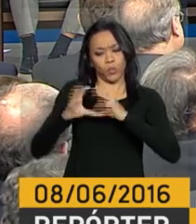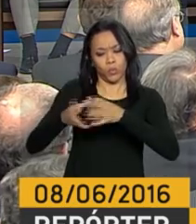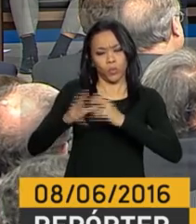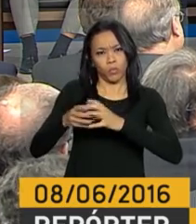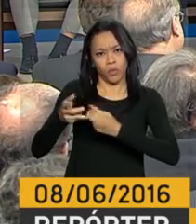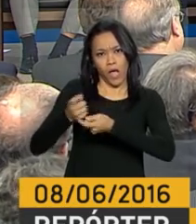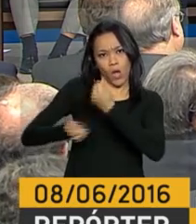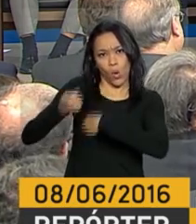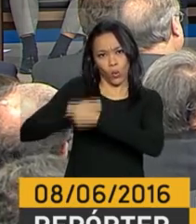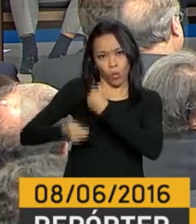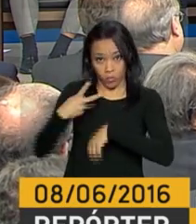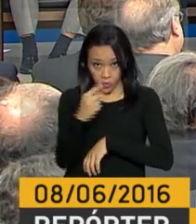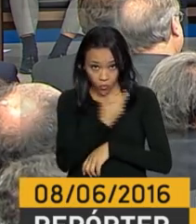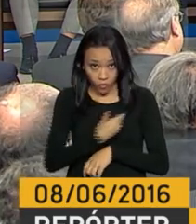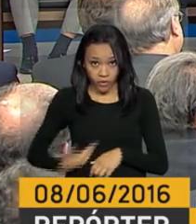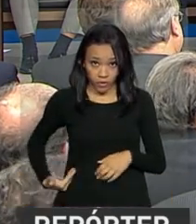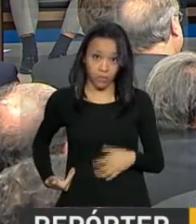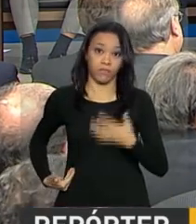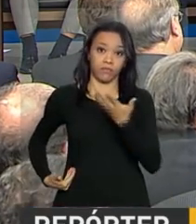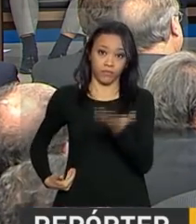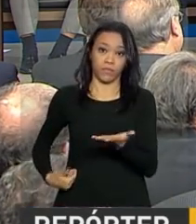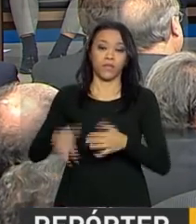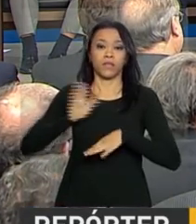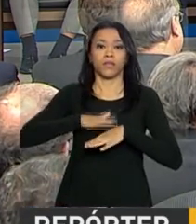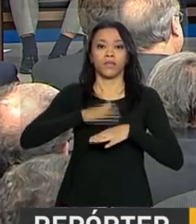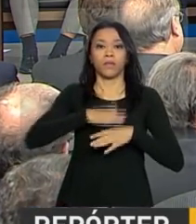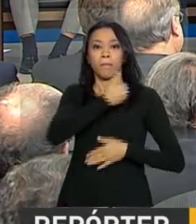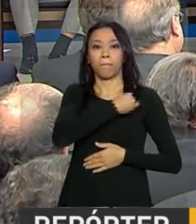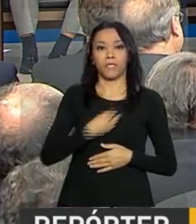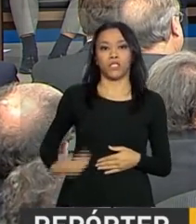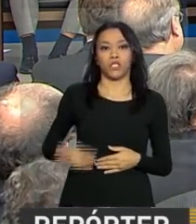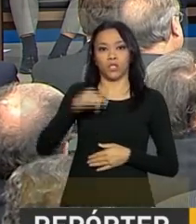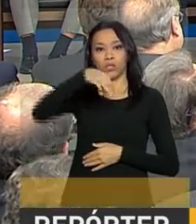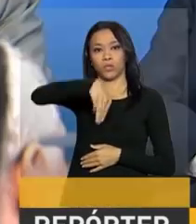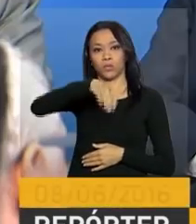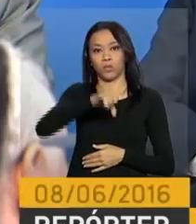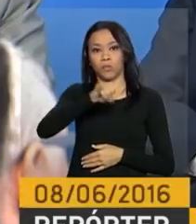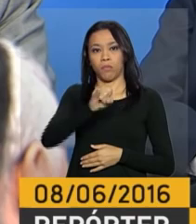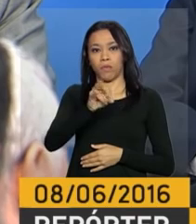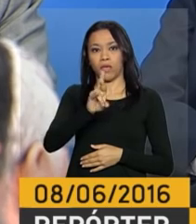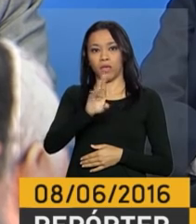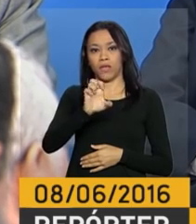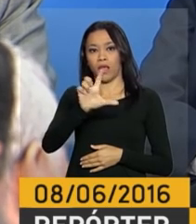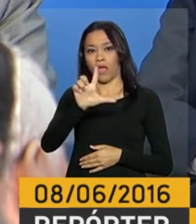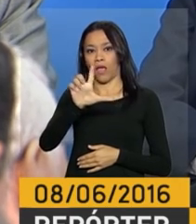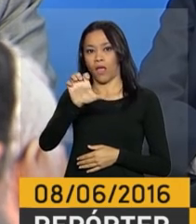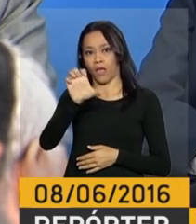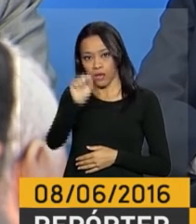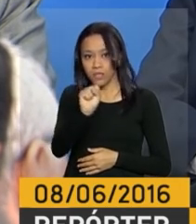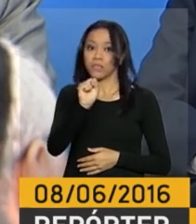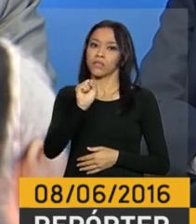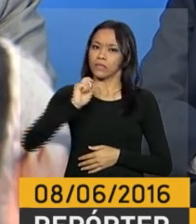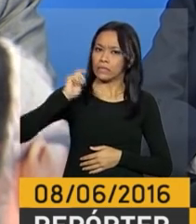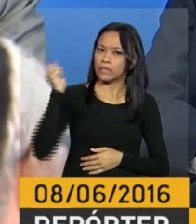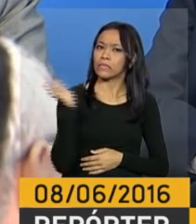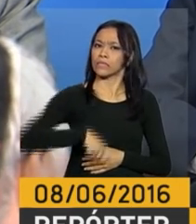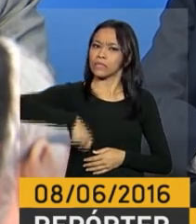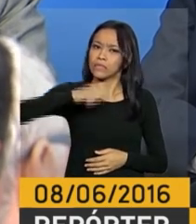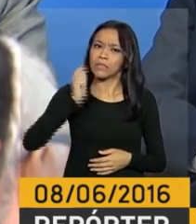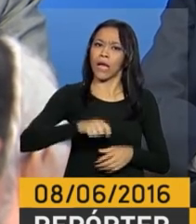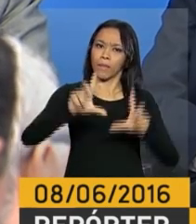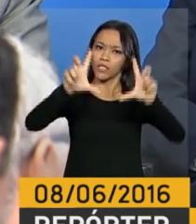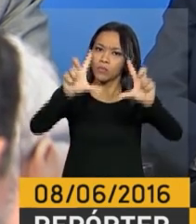governo liderada pelo Ministro Meirelles tem competência suficiente para cortar lá gastos